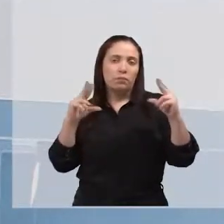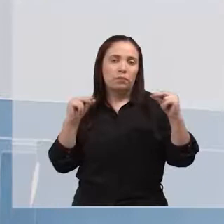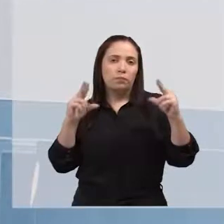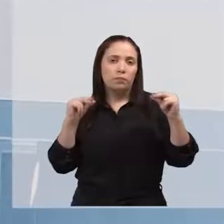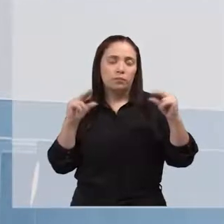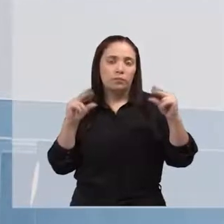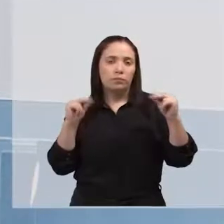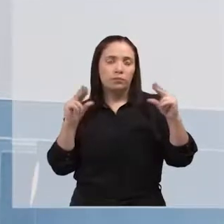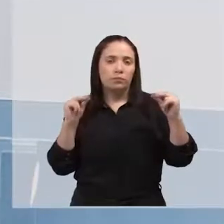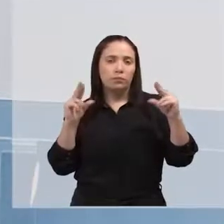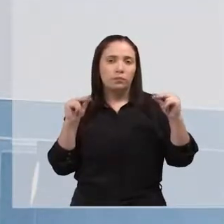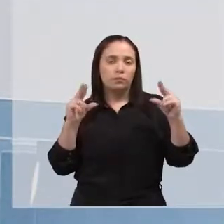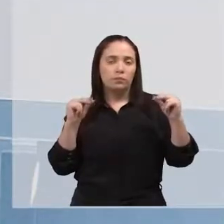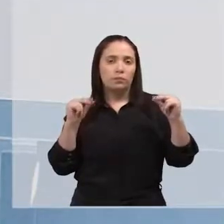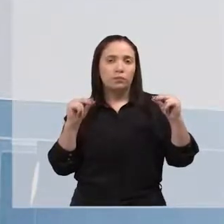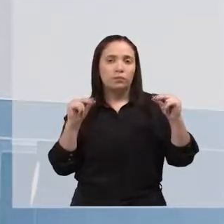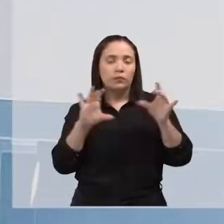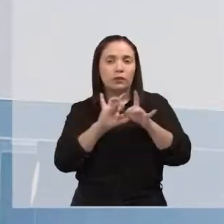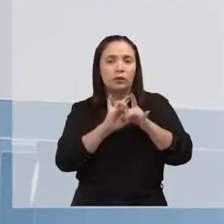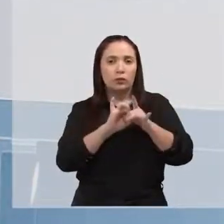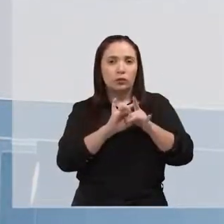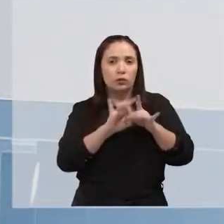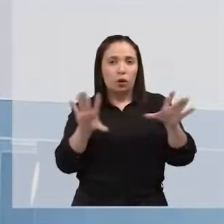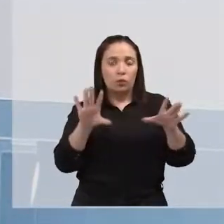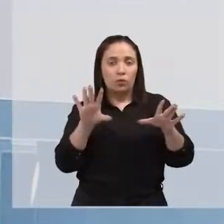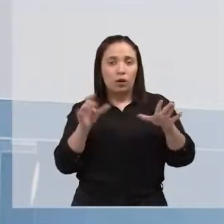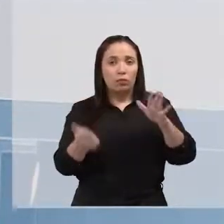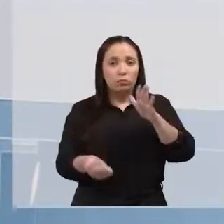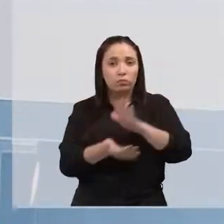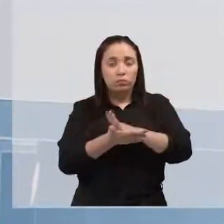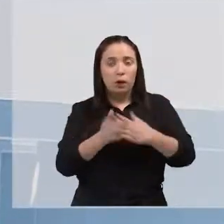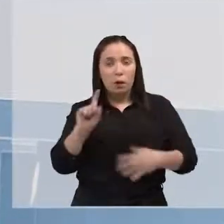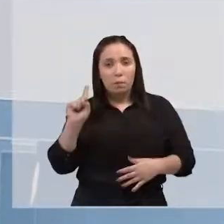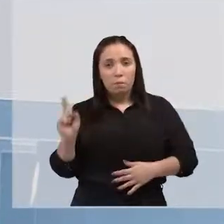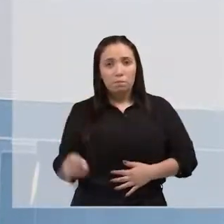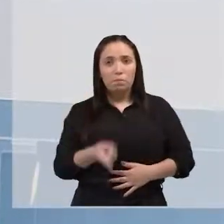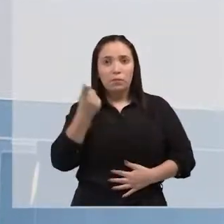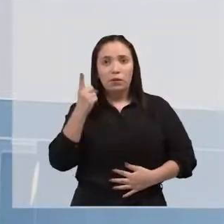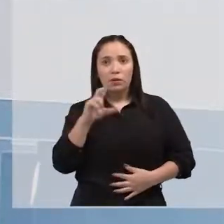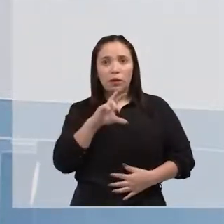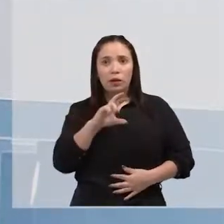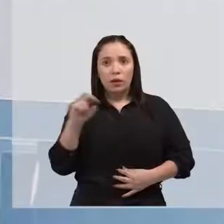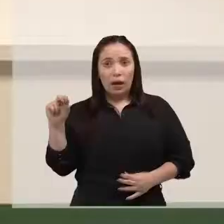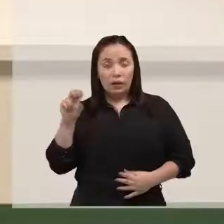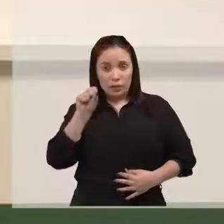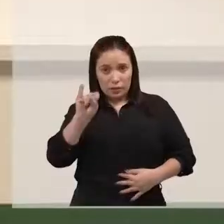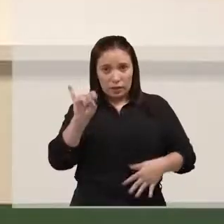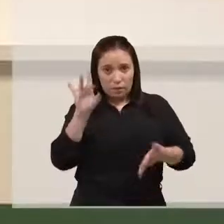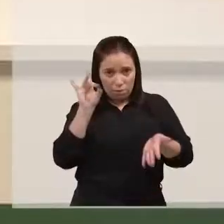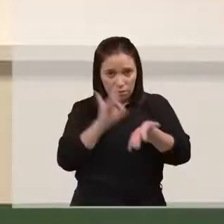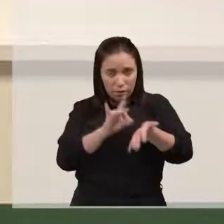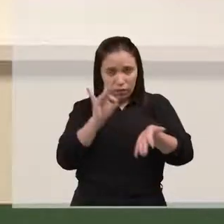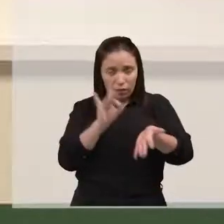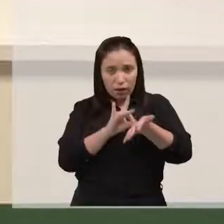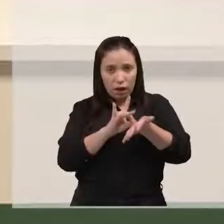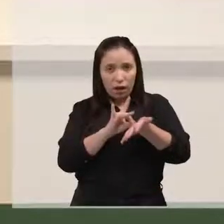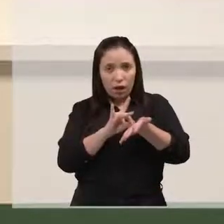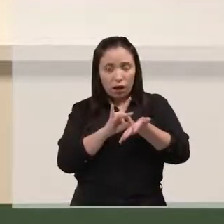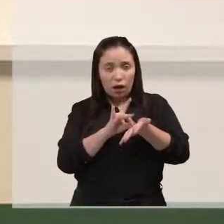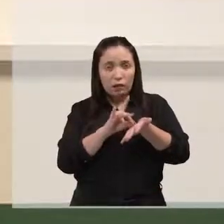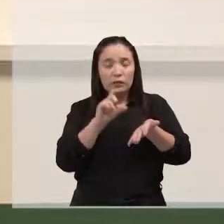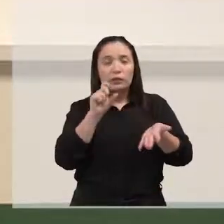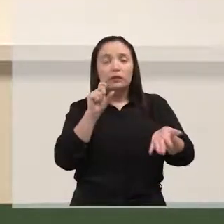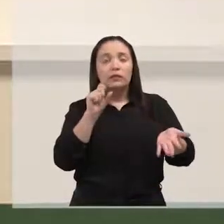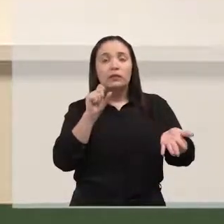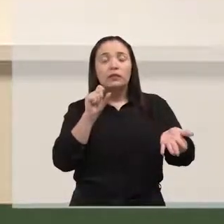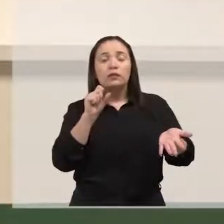o entendimento para soltar o carro através da propina de R$ 1.500, vamos supor que isso fosse verdade, e não foi concretizado.